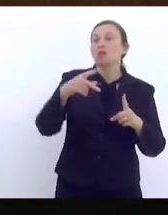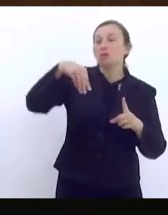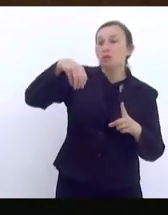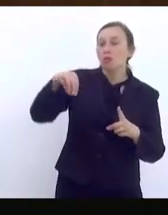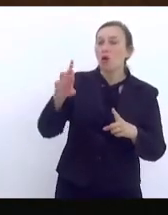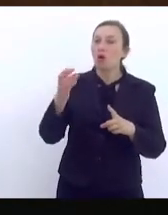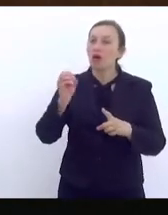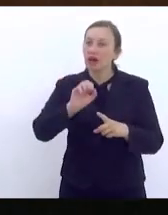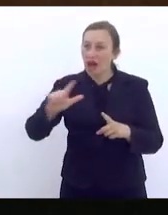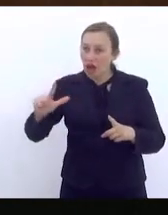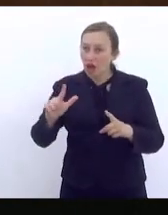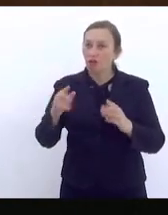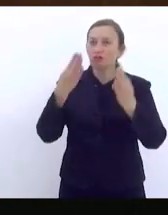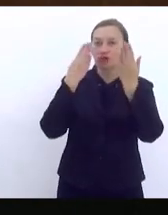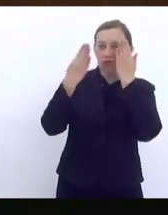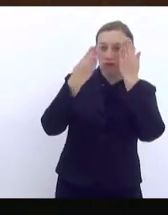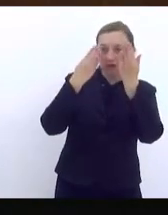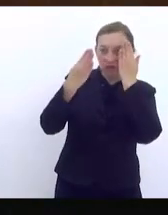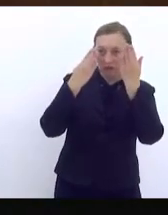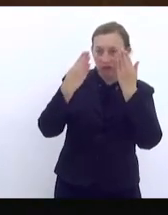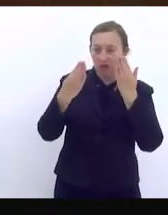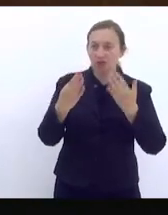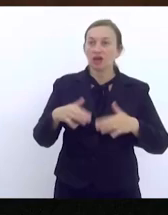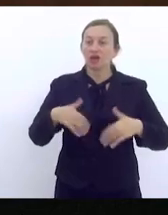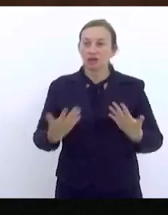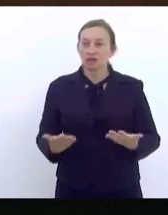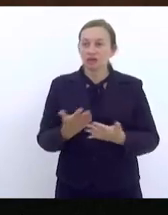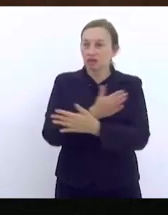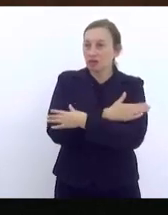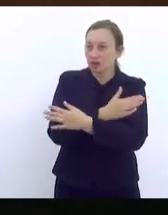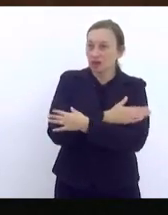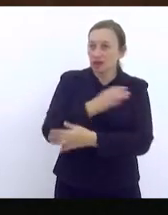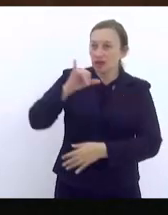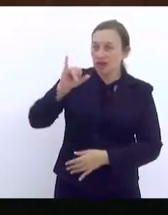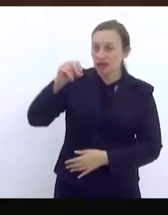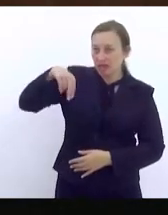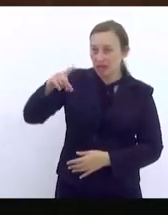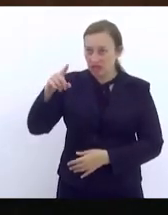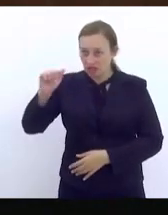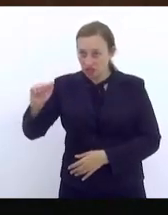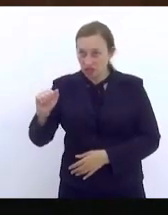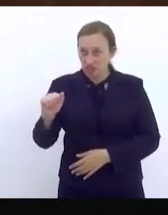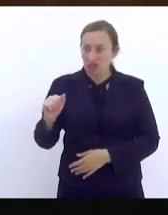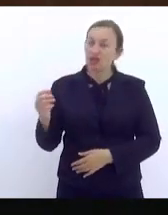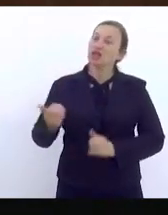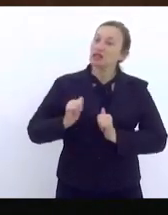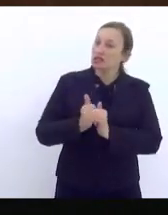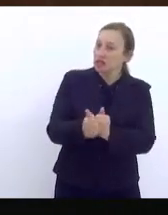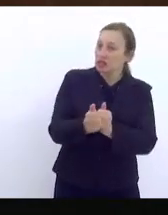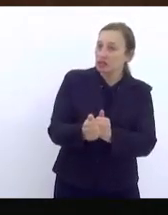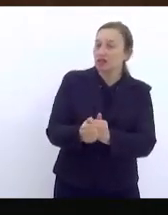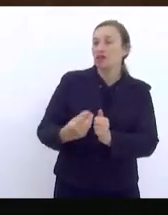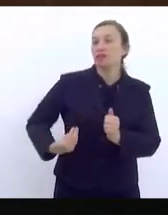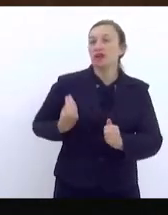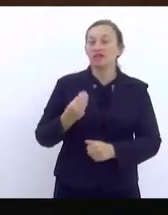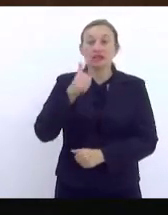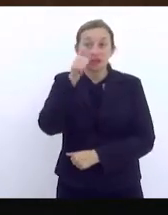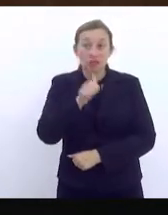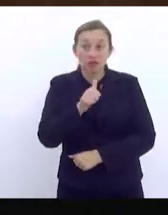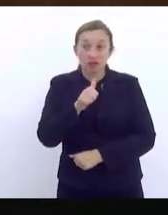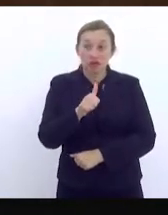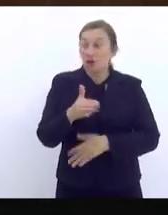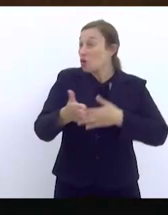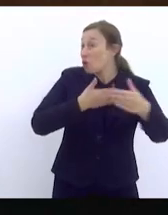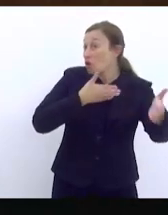ou psicologicamente então fica aqui o nosso abraço aí de armelão E sigamos aí na luta pela vida das mulheres seja